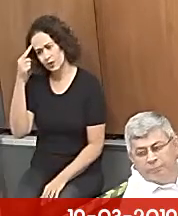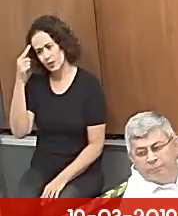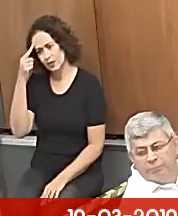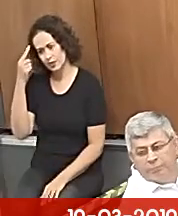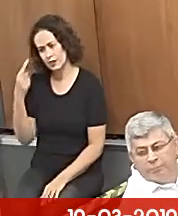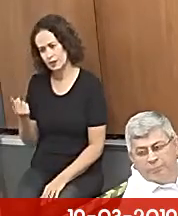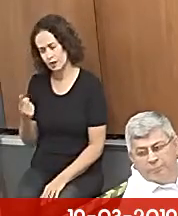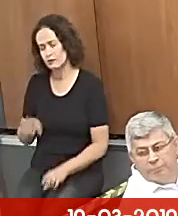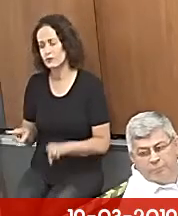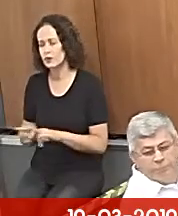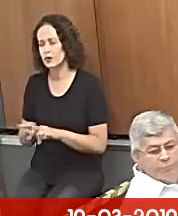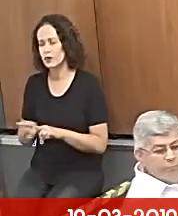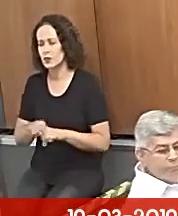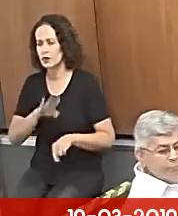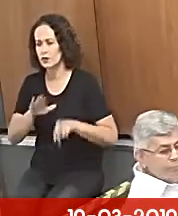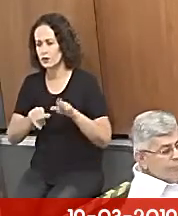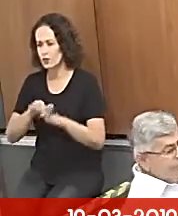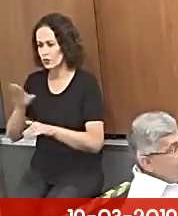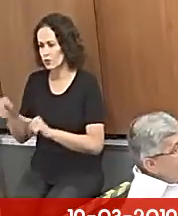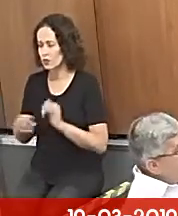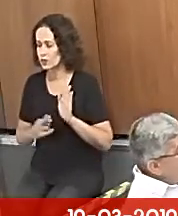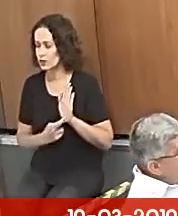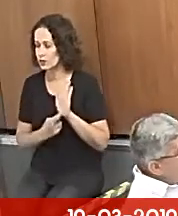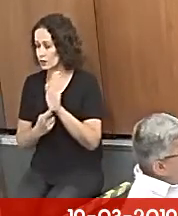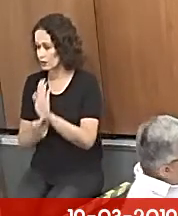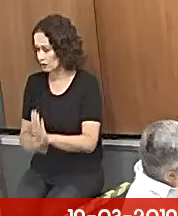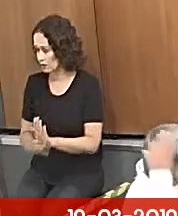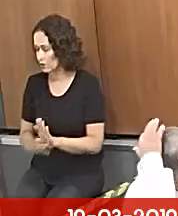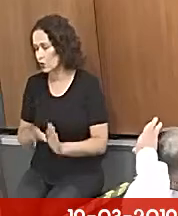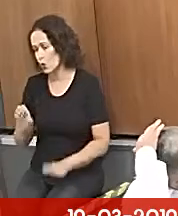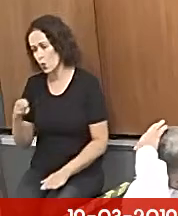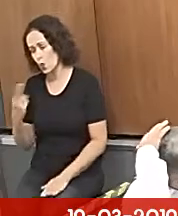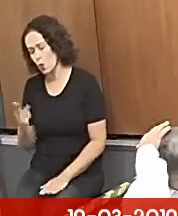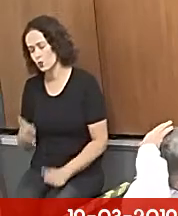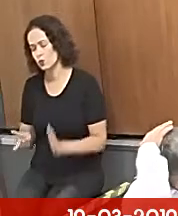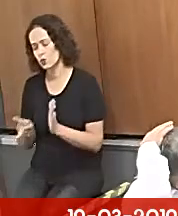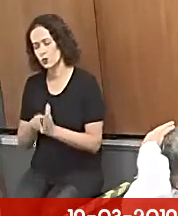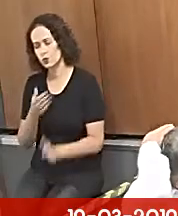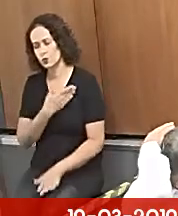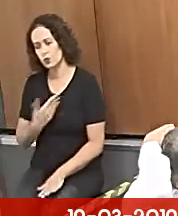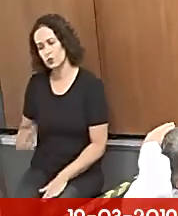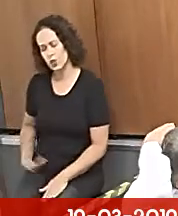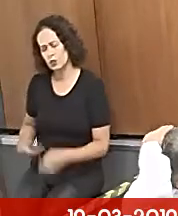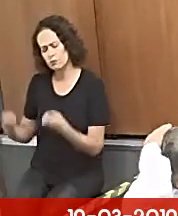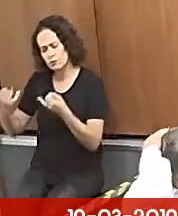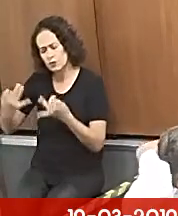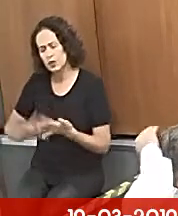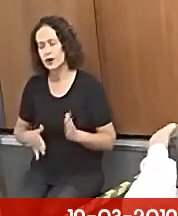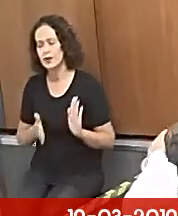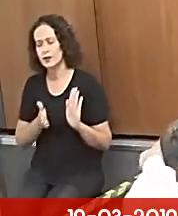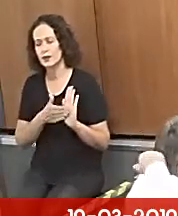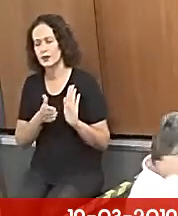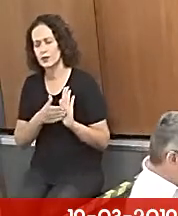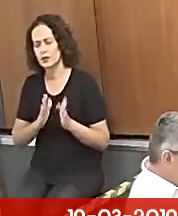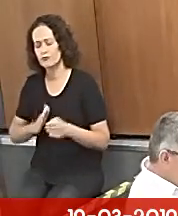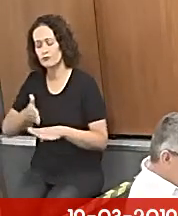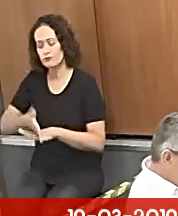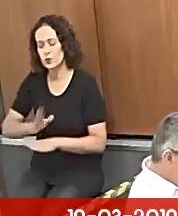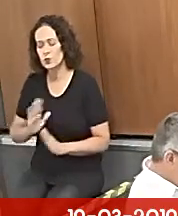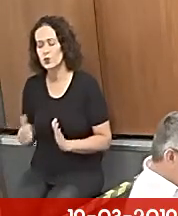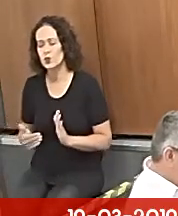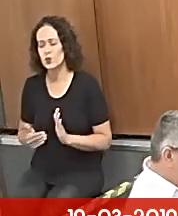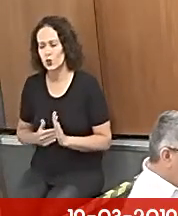chamar os representantes da pasta ou o próprio governo pra falar qualquer proposta de intervenção de todas as deficiências